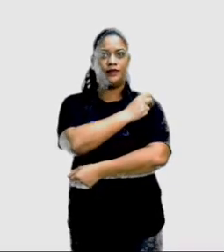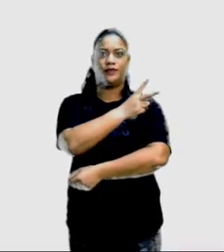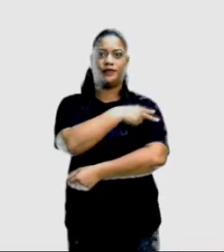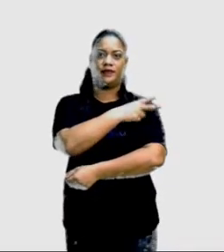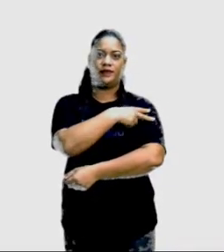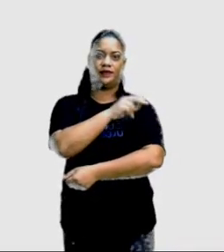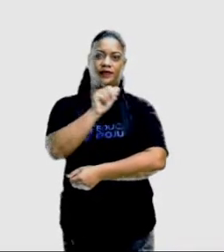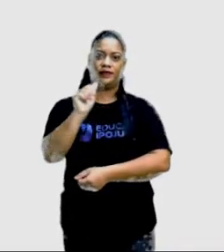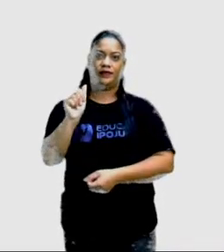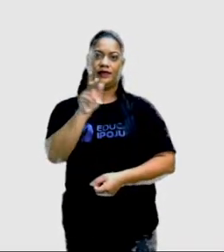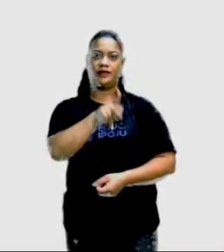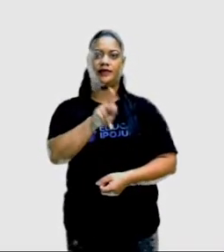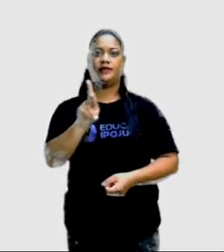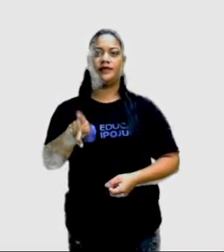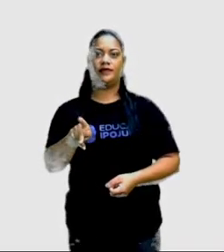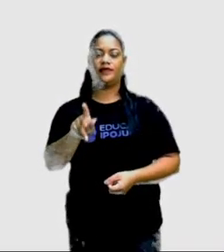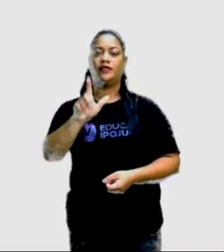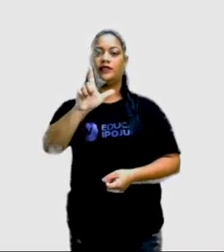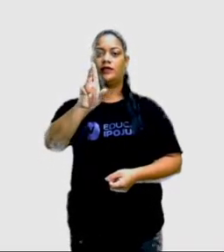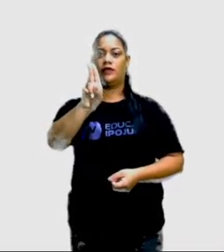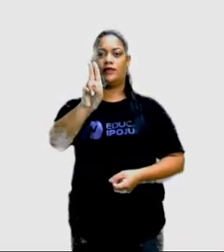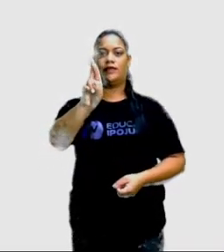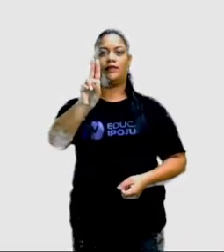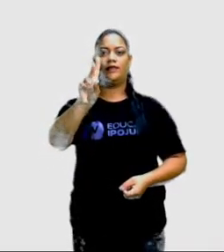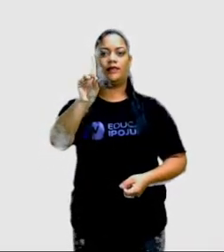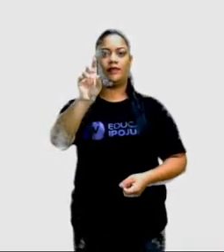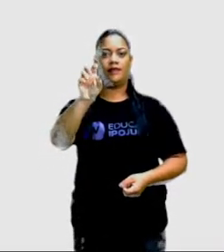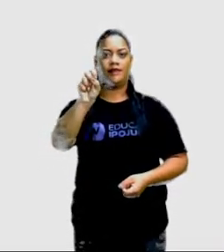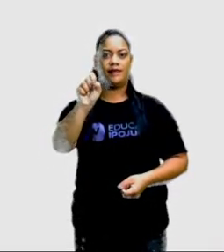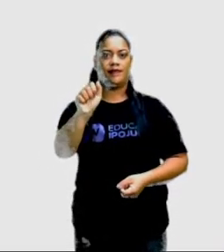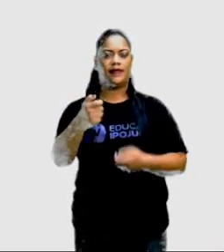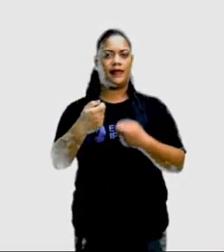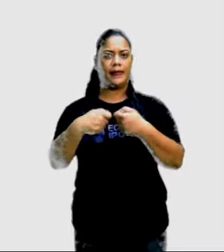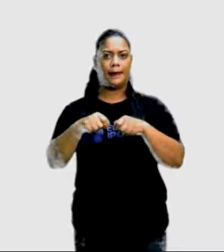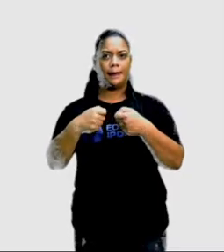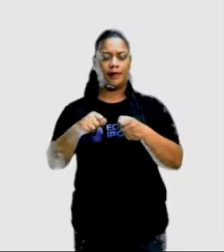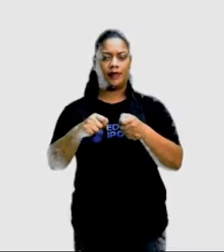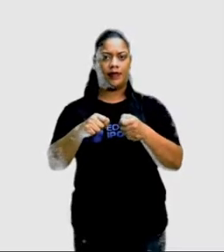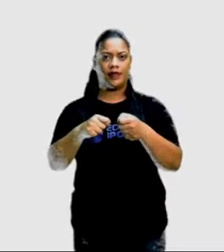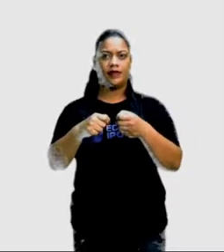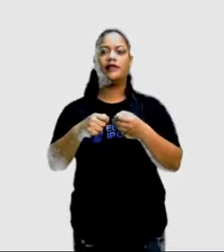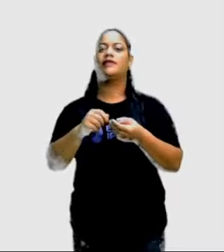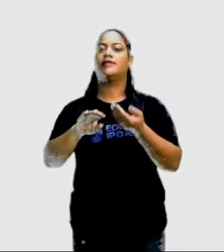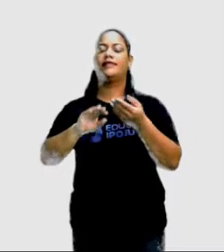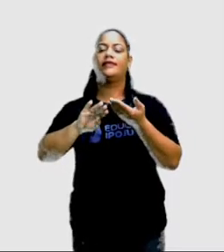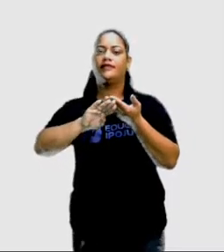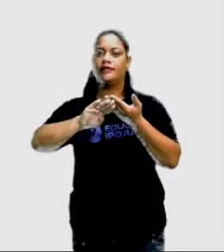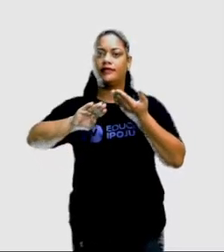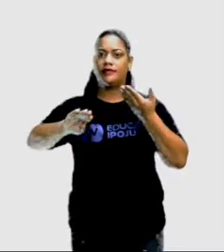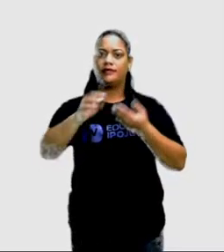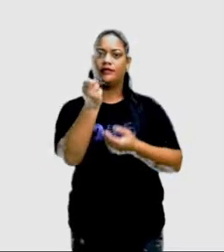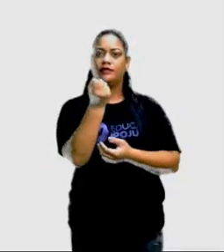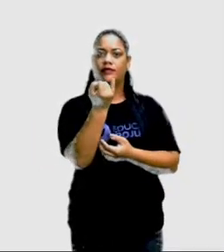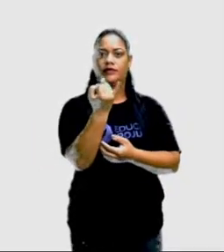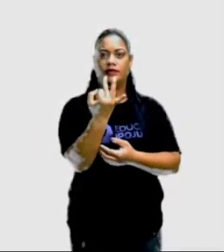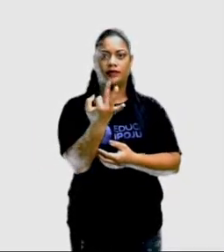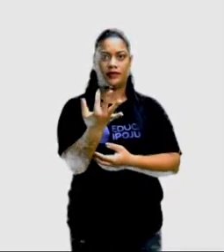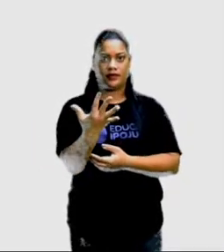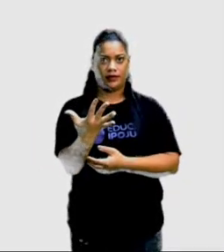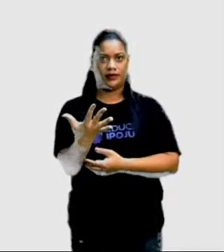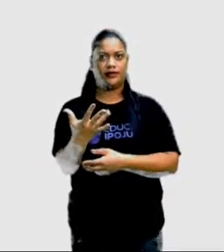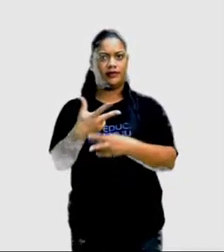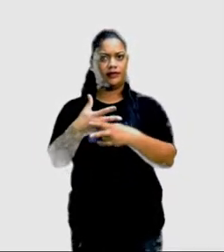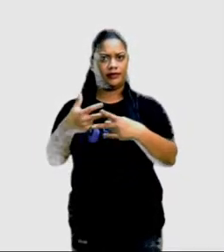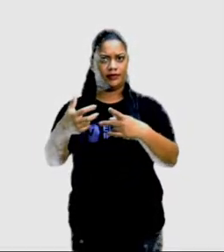A, da professora Lourdes, precisam distribuir as quantidades dos objetos indicados